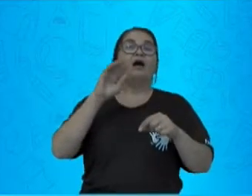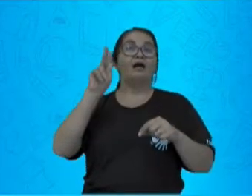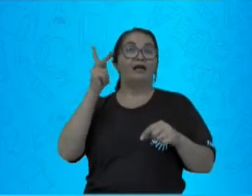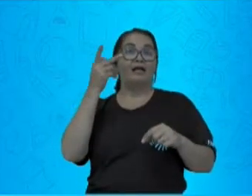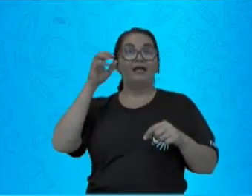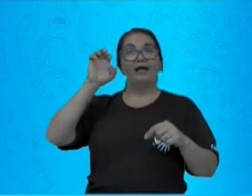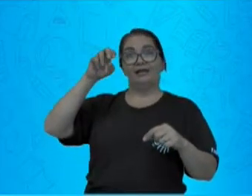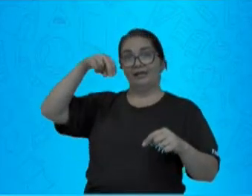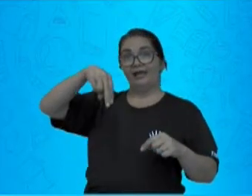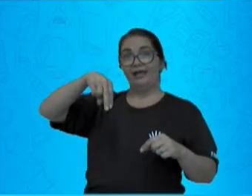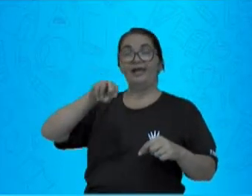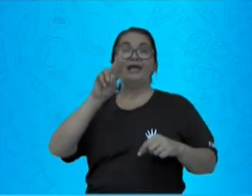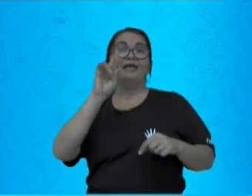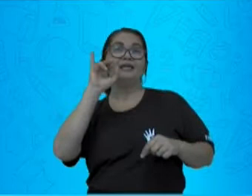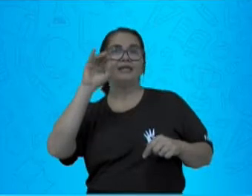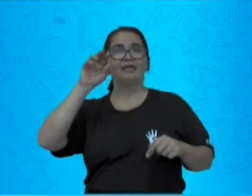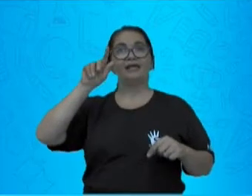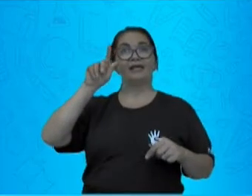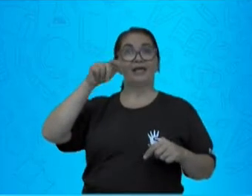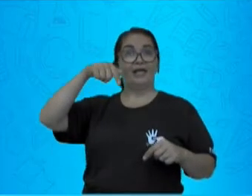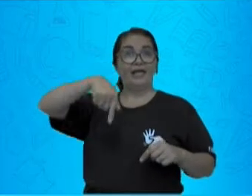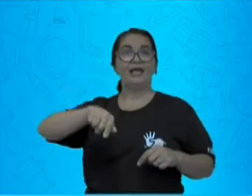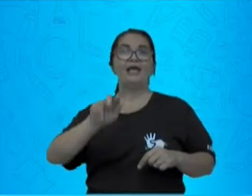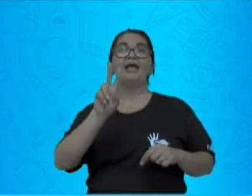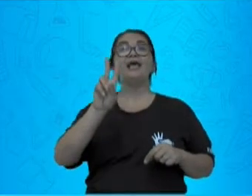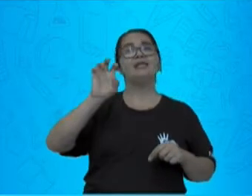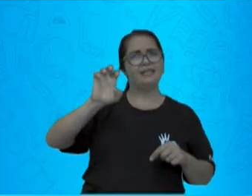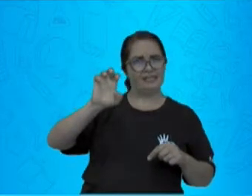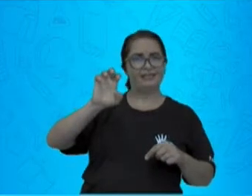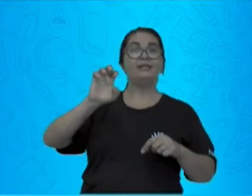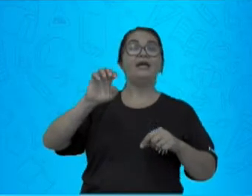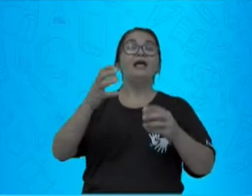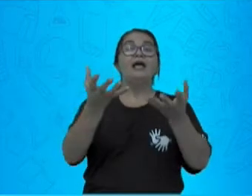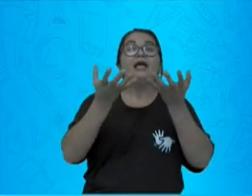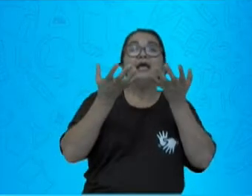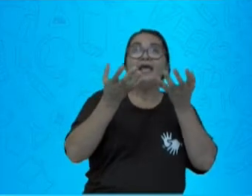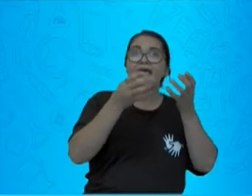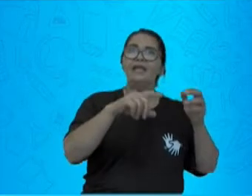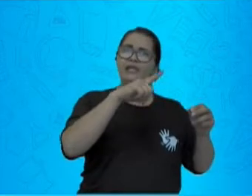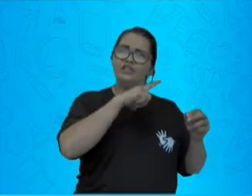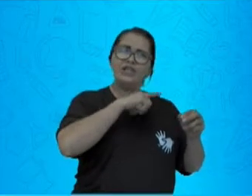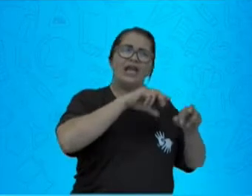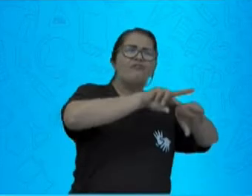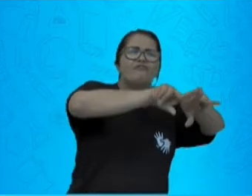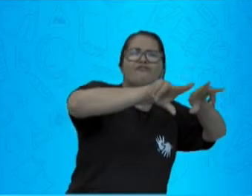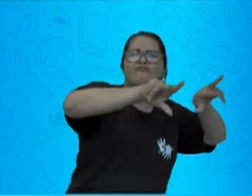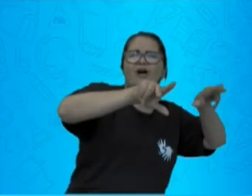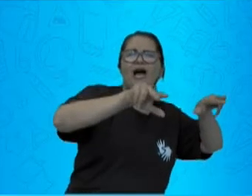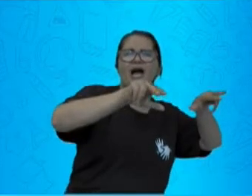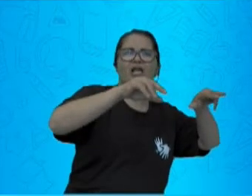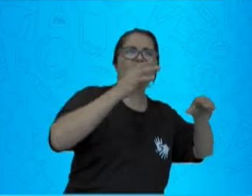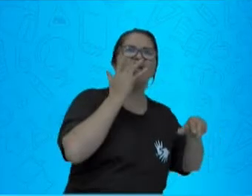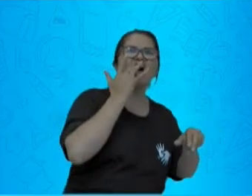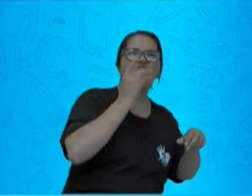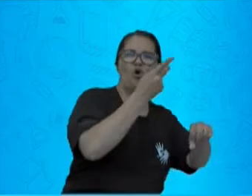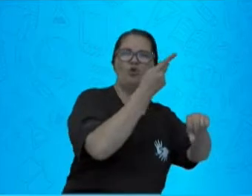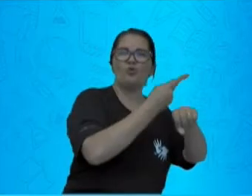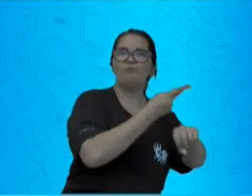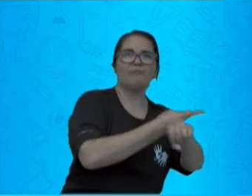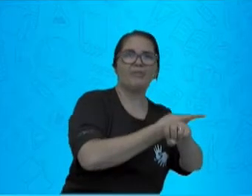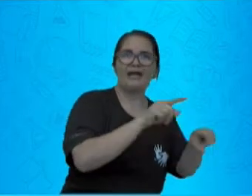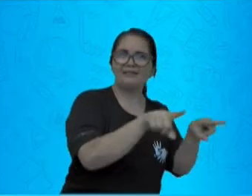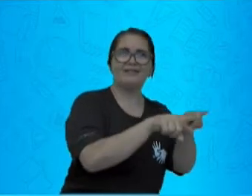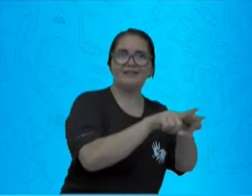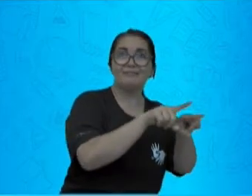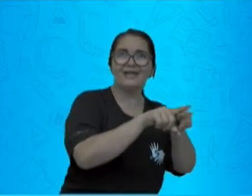o absolutismo inglês, todos os poderes concentrados na mão do rei, por causa do divórcio com a rainha